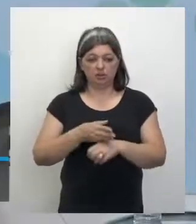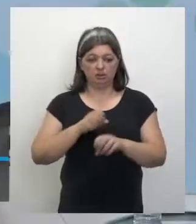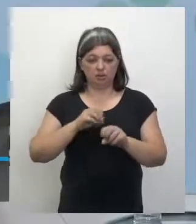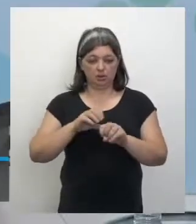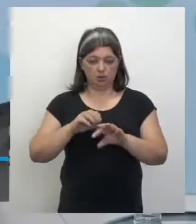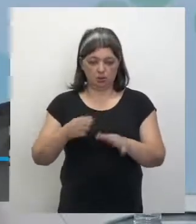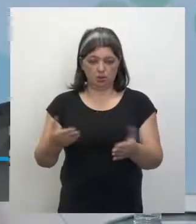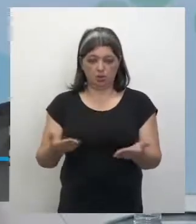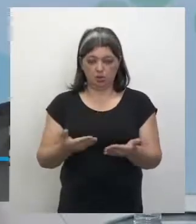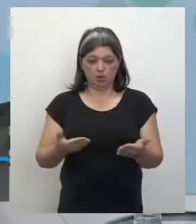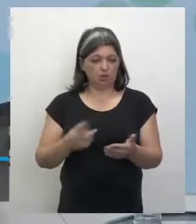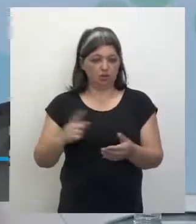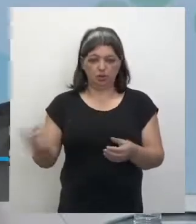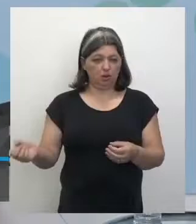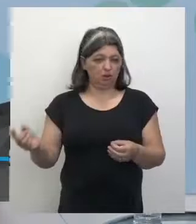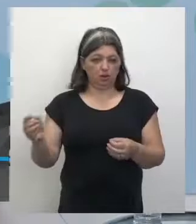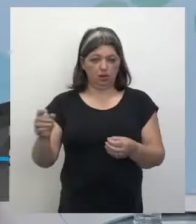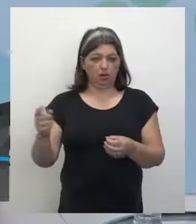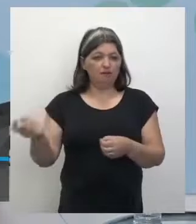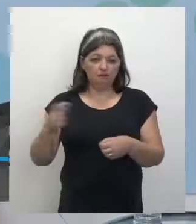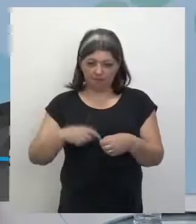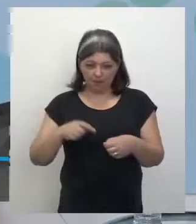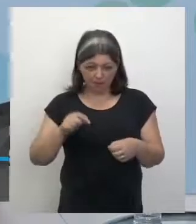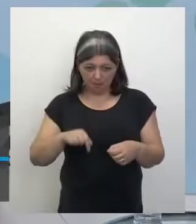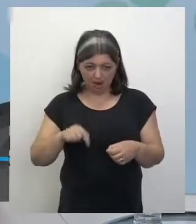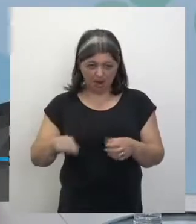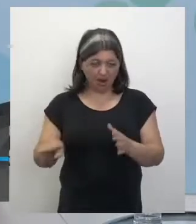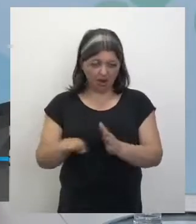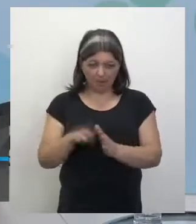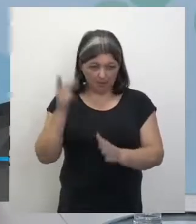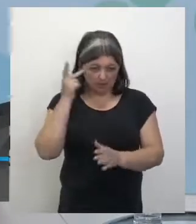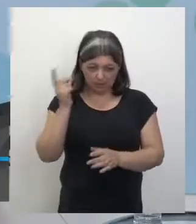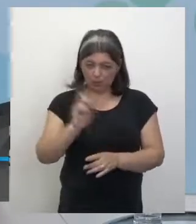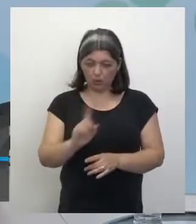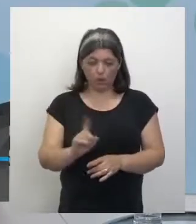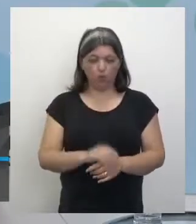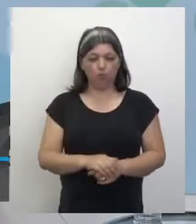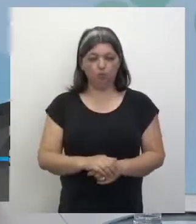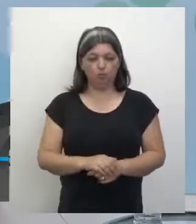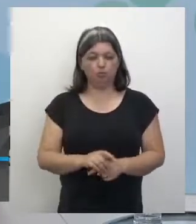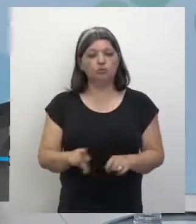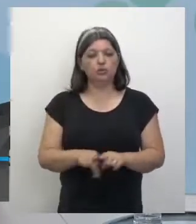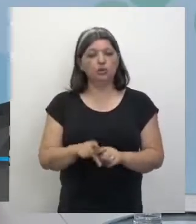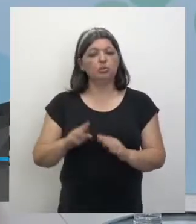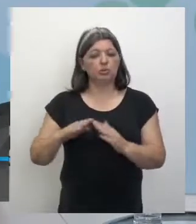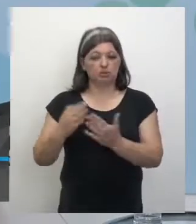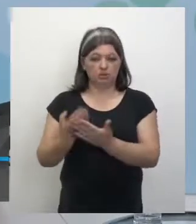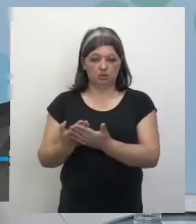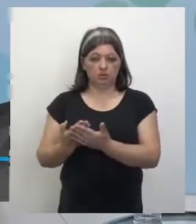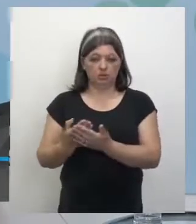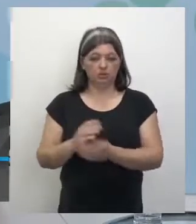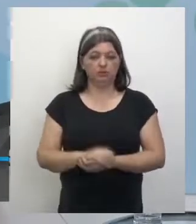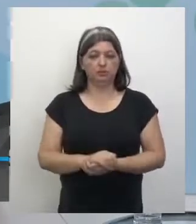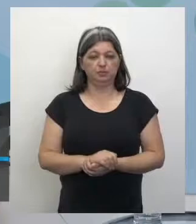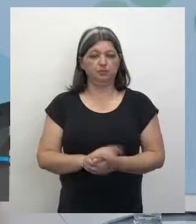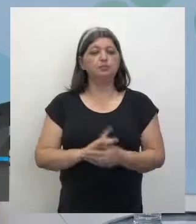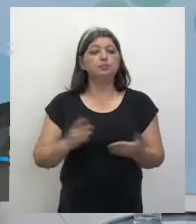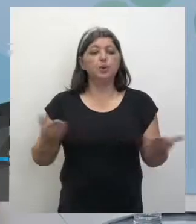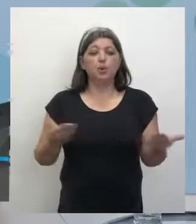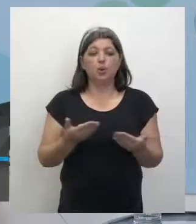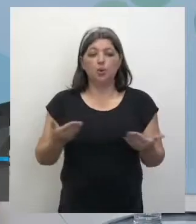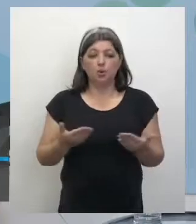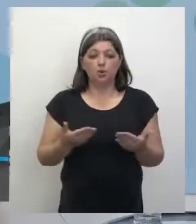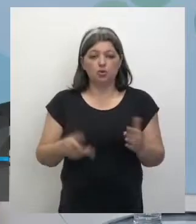que ele está vindo para cá, não é isso, Marcelo? Você está dando aula ainda na Exatamente, sua Tiago. escola. E então, mas hoje é uma